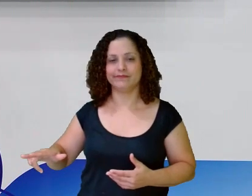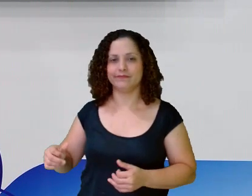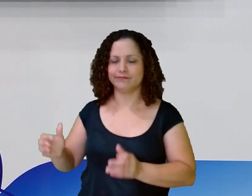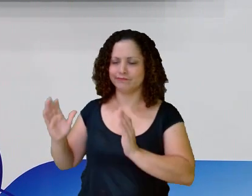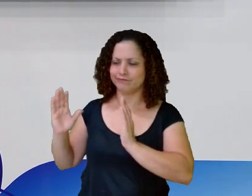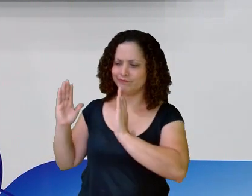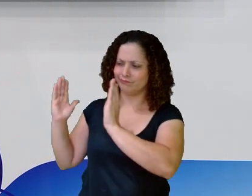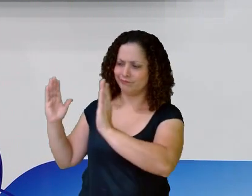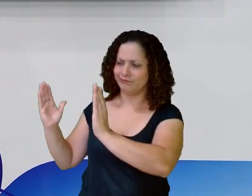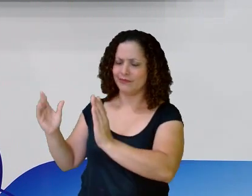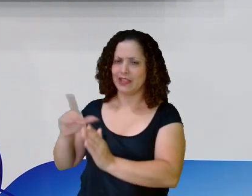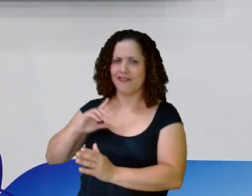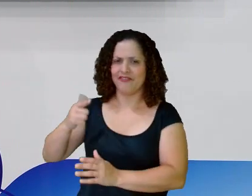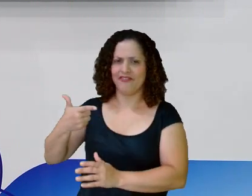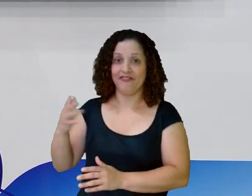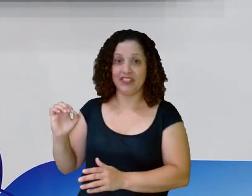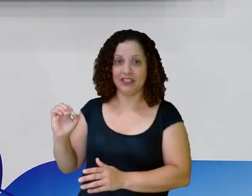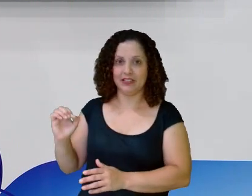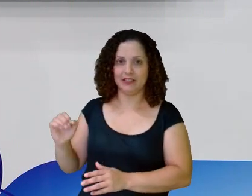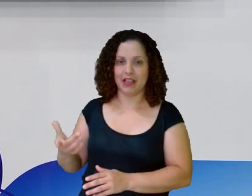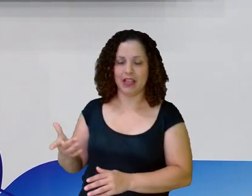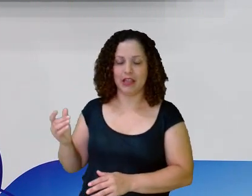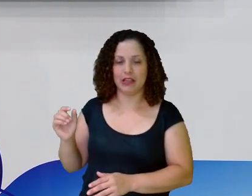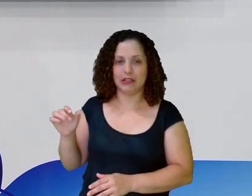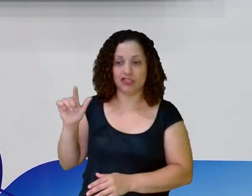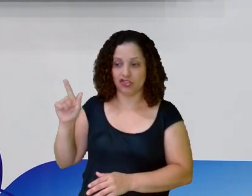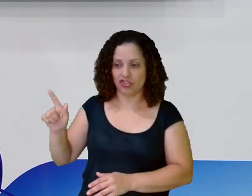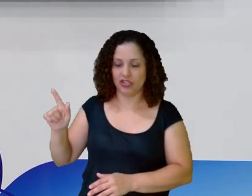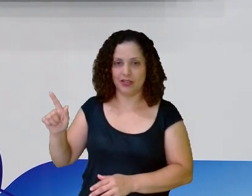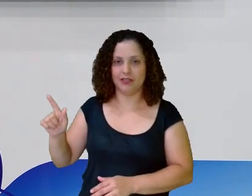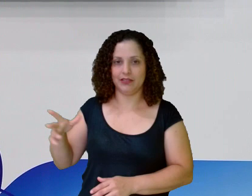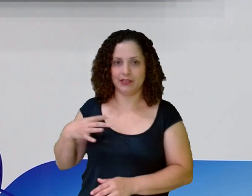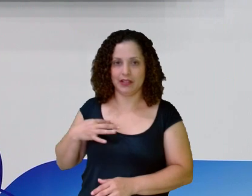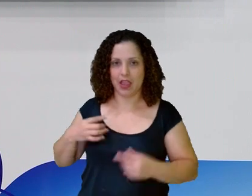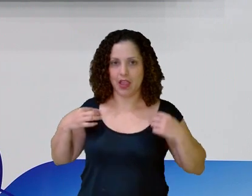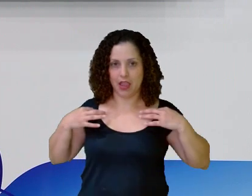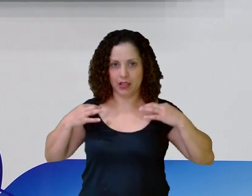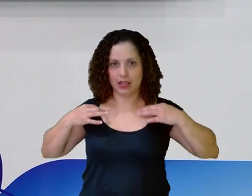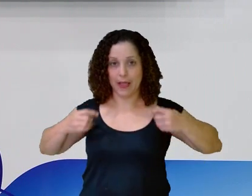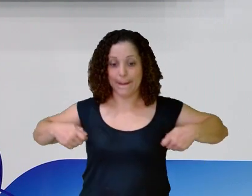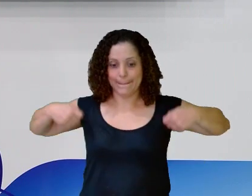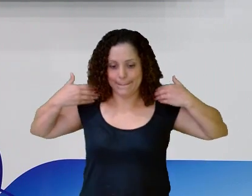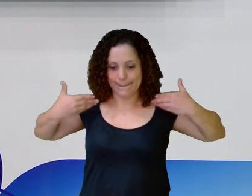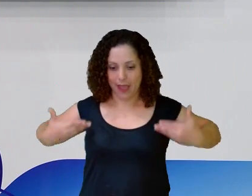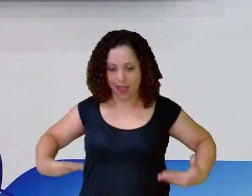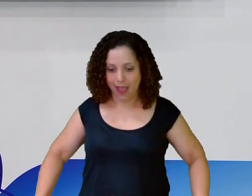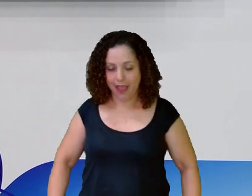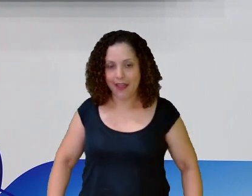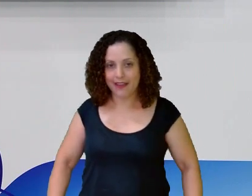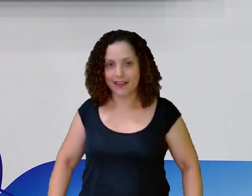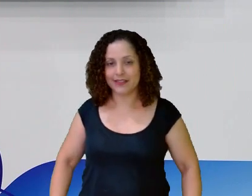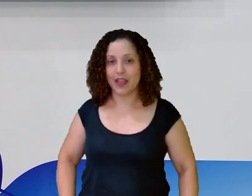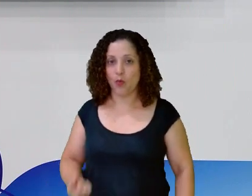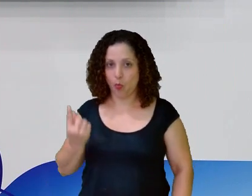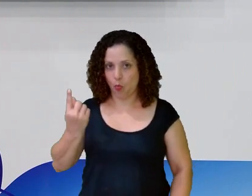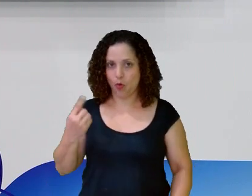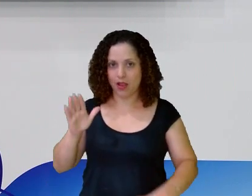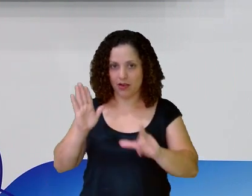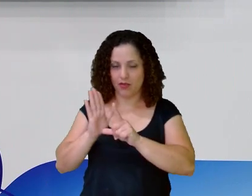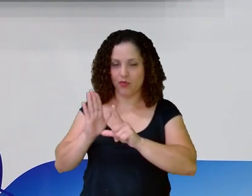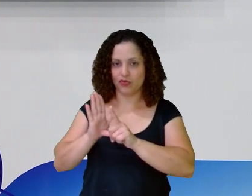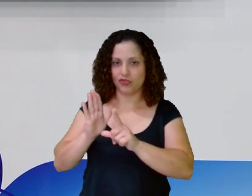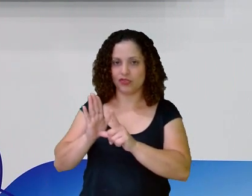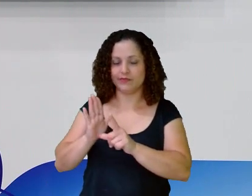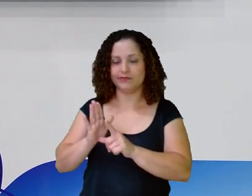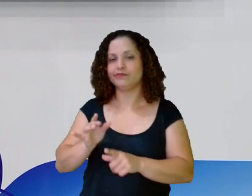ali você vai encontrar umas 20, só do tamanho G, 15, 20 camisas iguaizinhas a essa aqui. Numa determinada loja, vamos dizer que